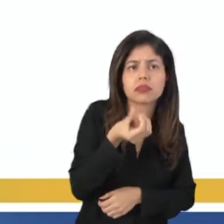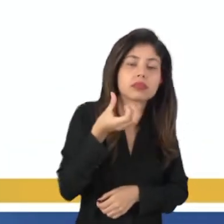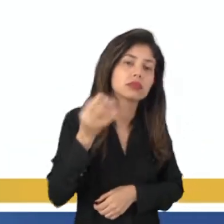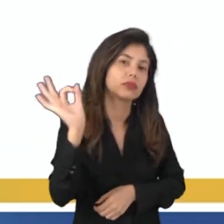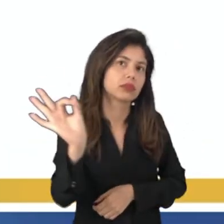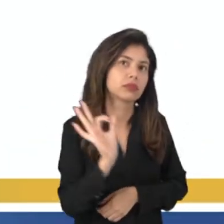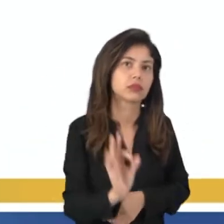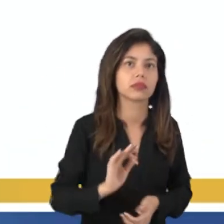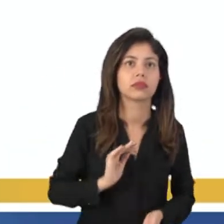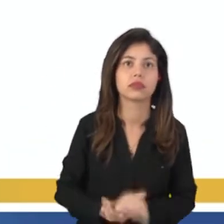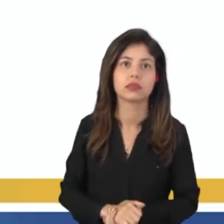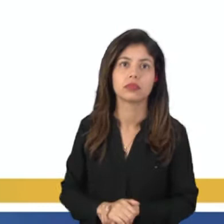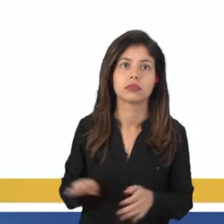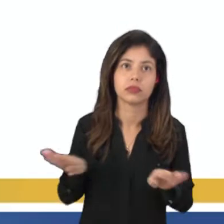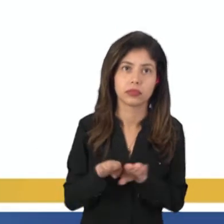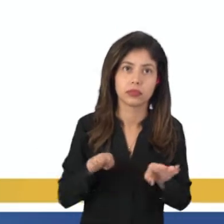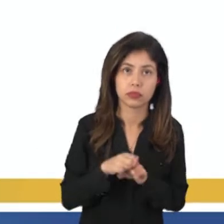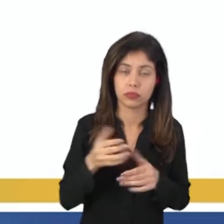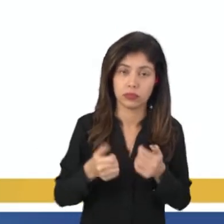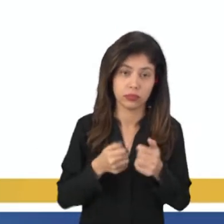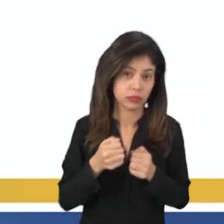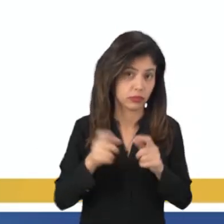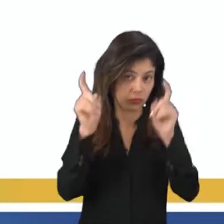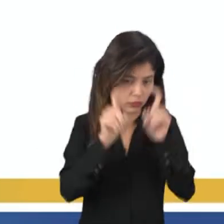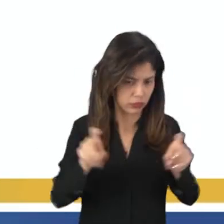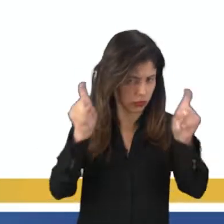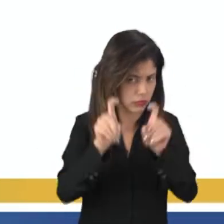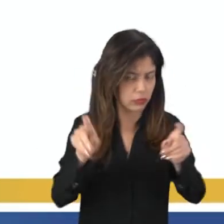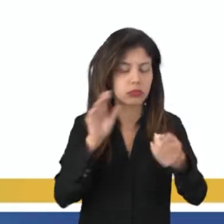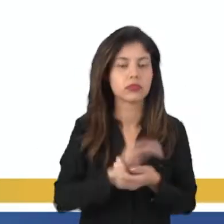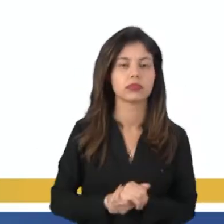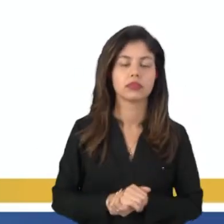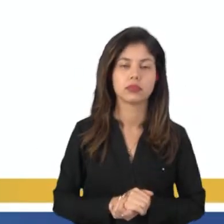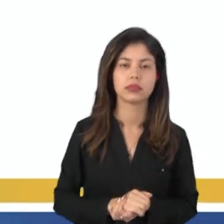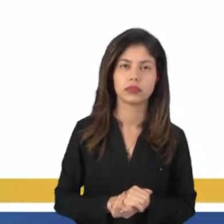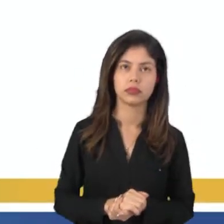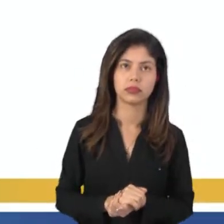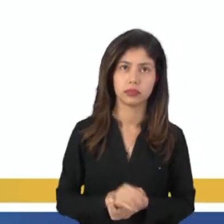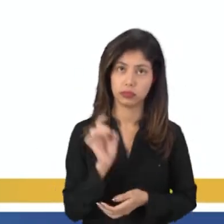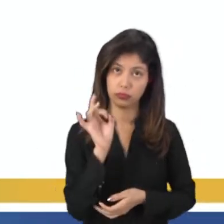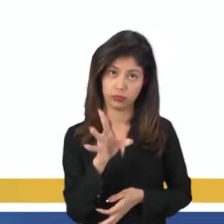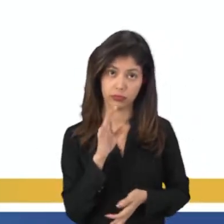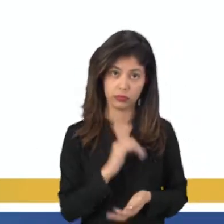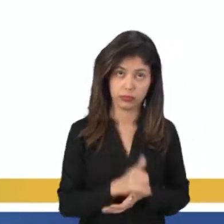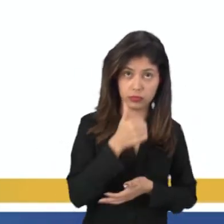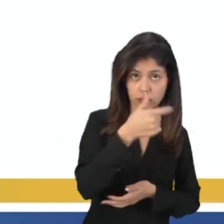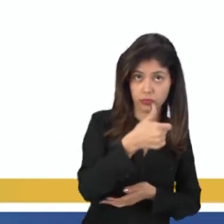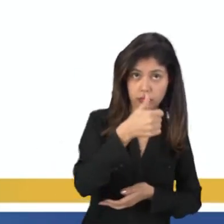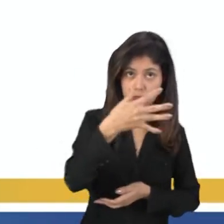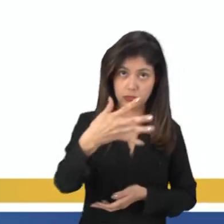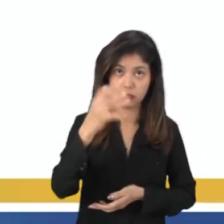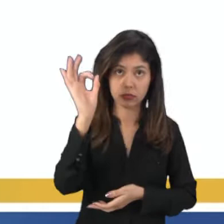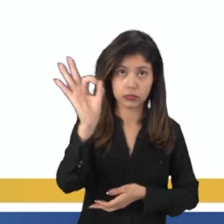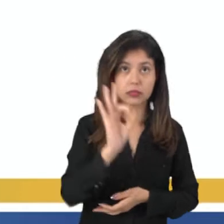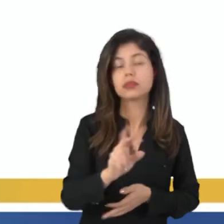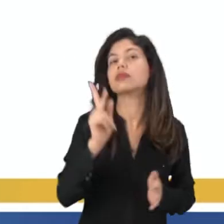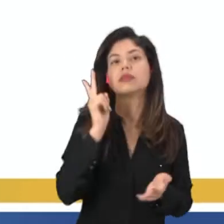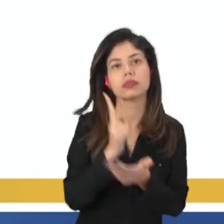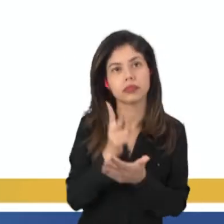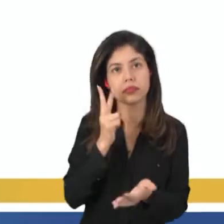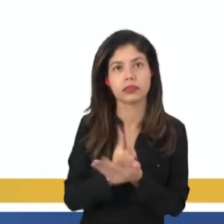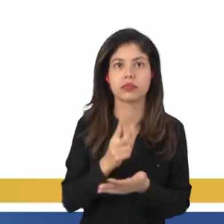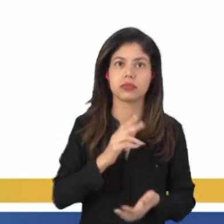66% são capazes de operar jogos de computador. Claro. Só que 14% dessas mesmas